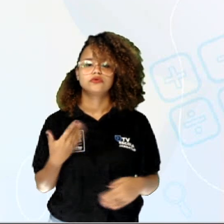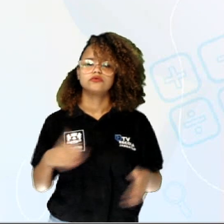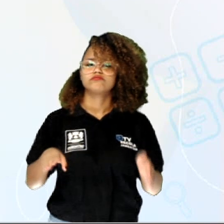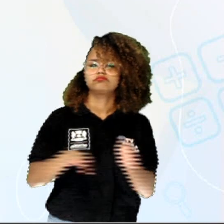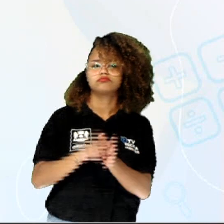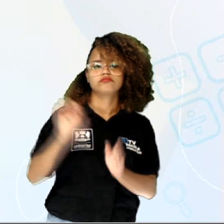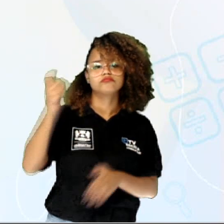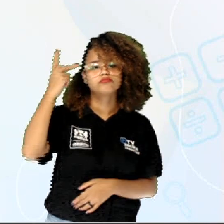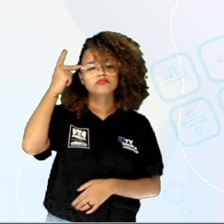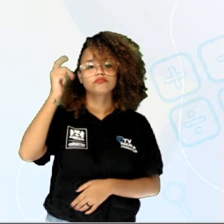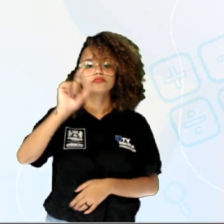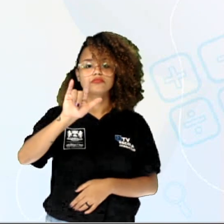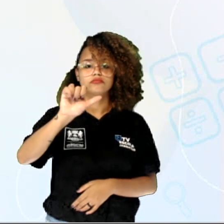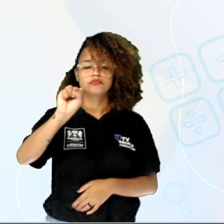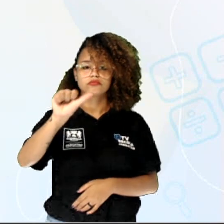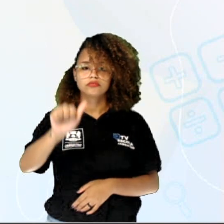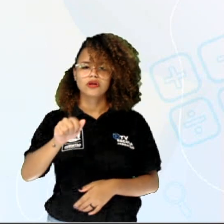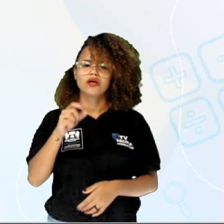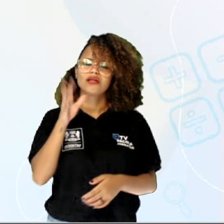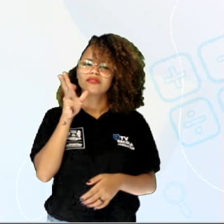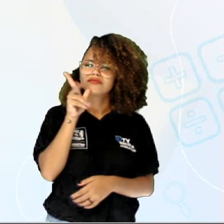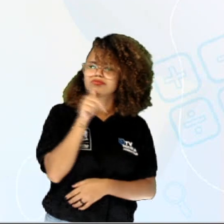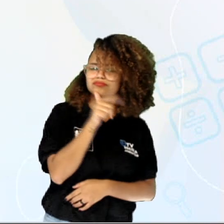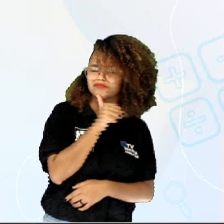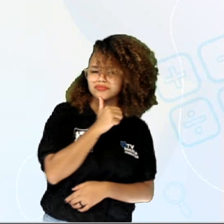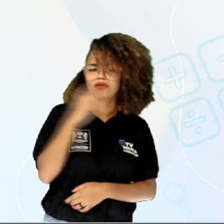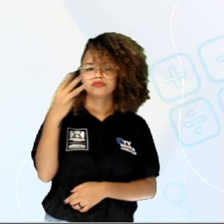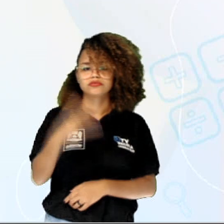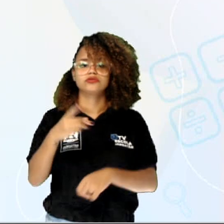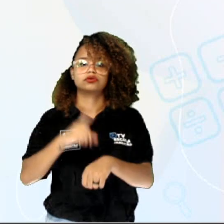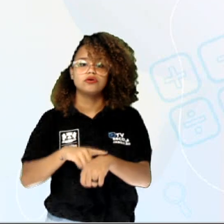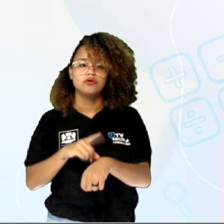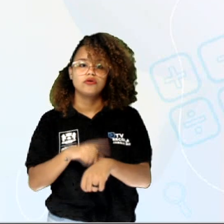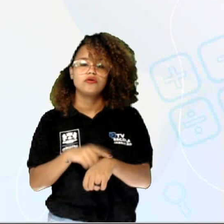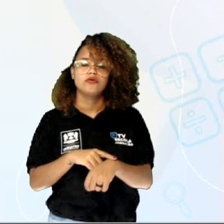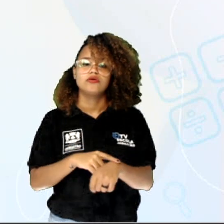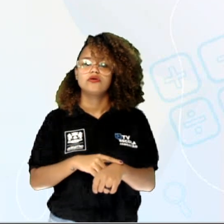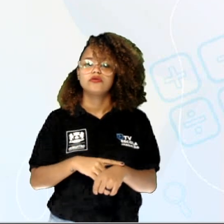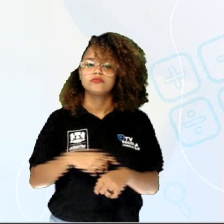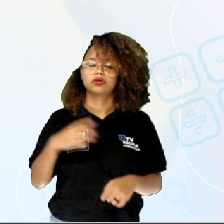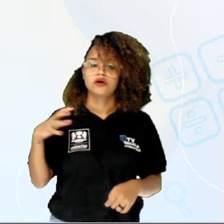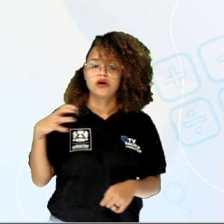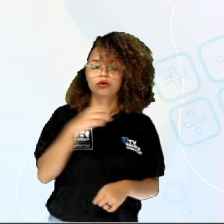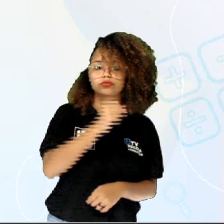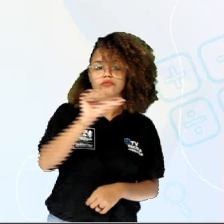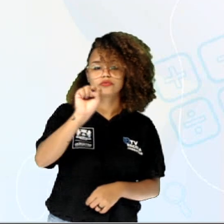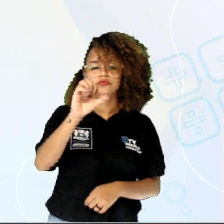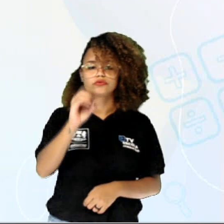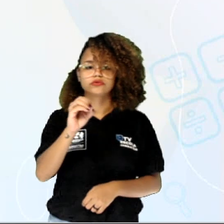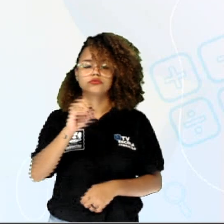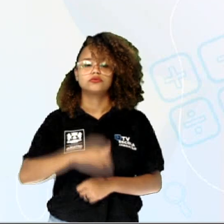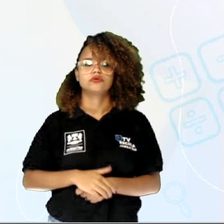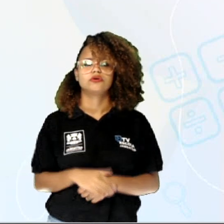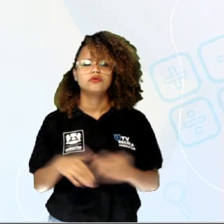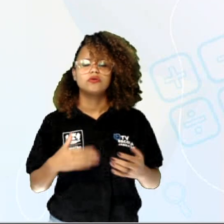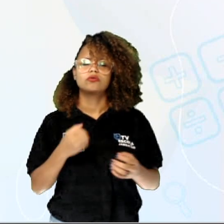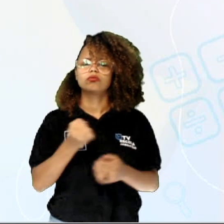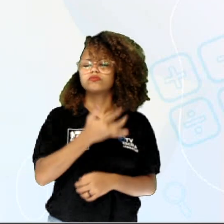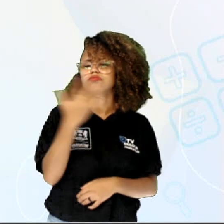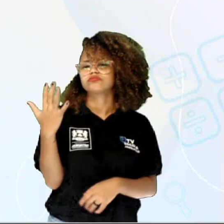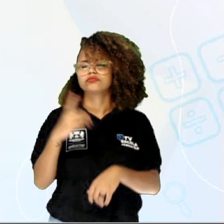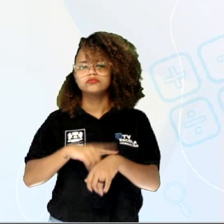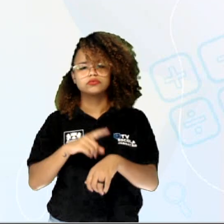armar a regra de 3. E quando for grandezas inversamente proporcionais, eles vão pegar na horizontal, paralelamente,